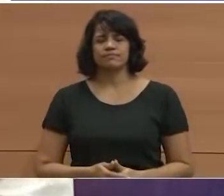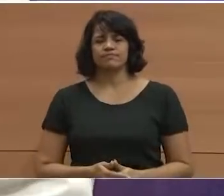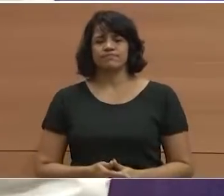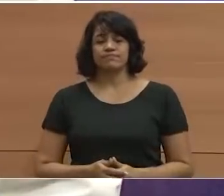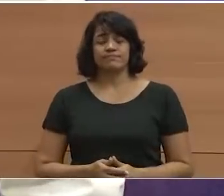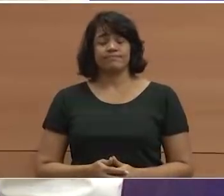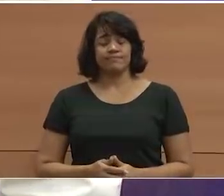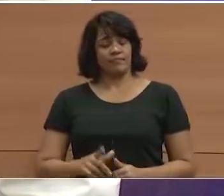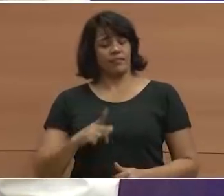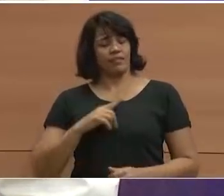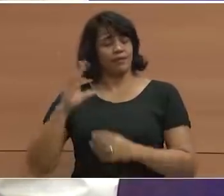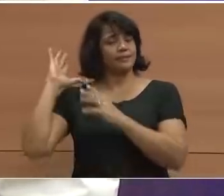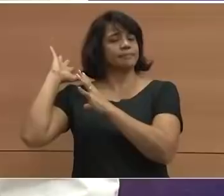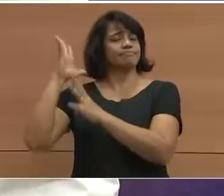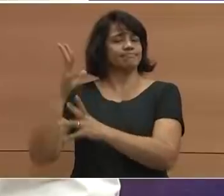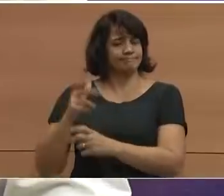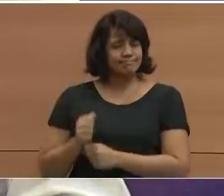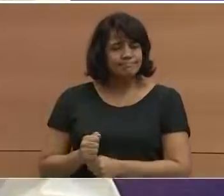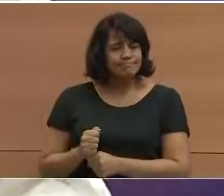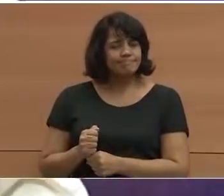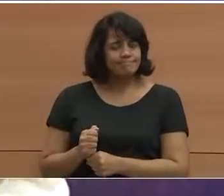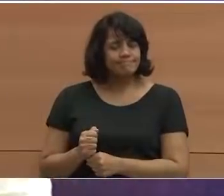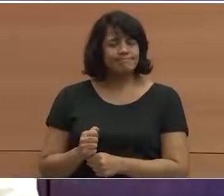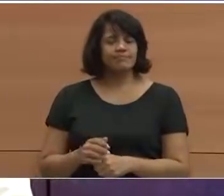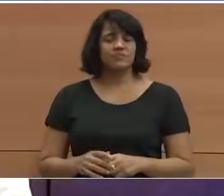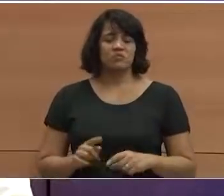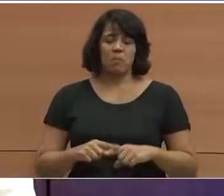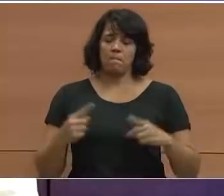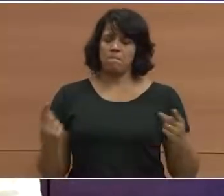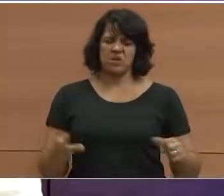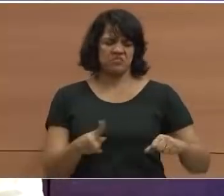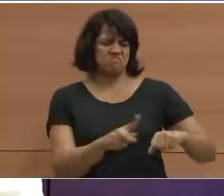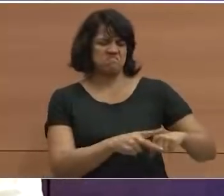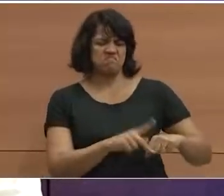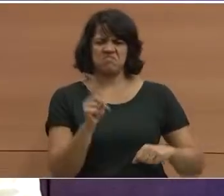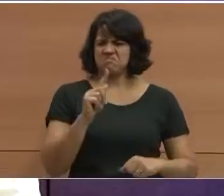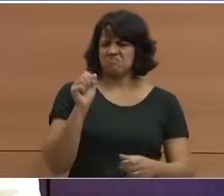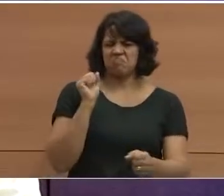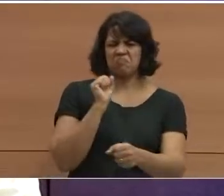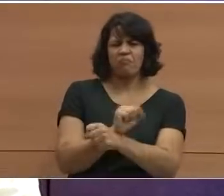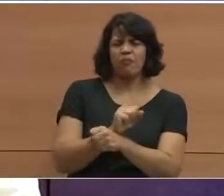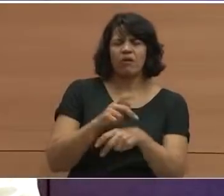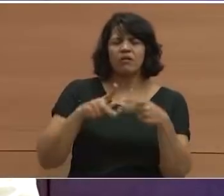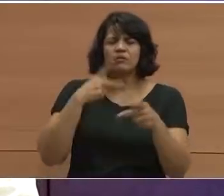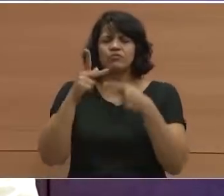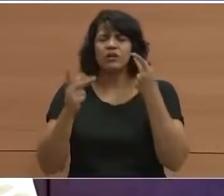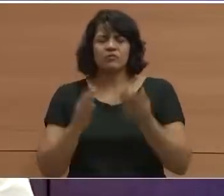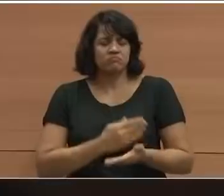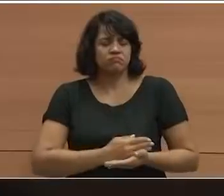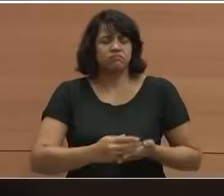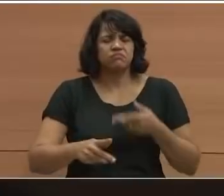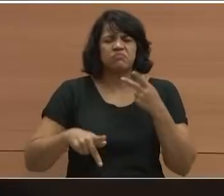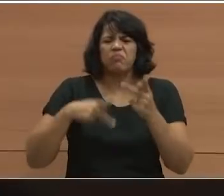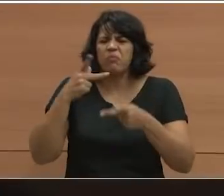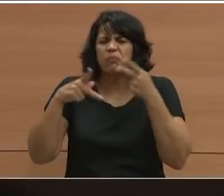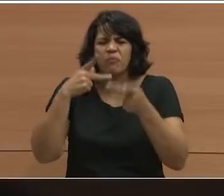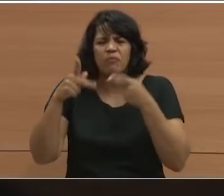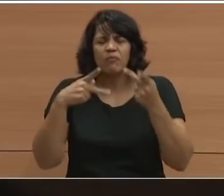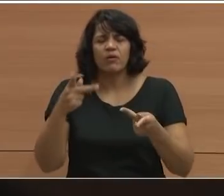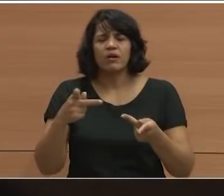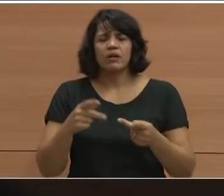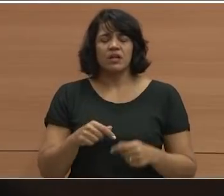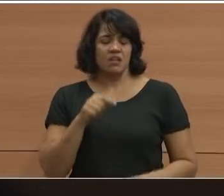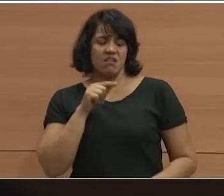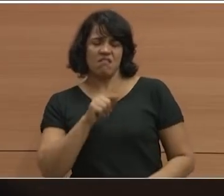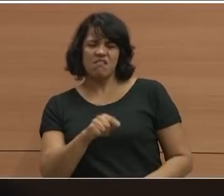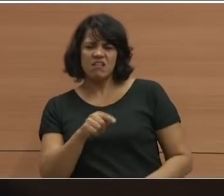tem ou não tem consequência? Mas ele não parou. Ele disse: esse Jesus é